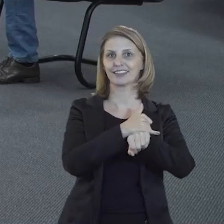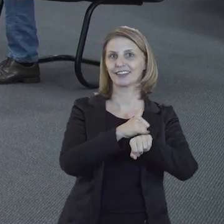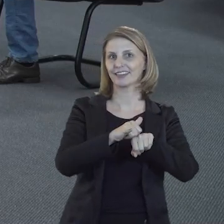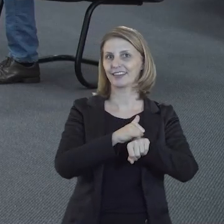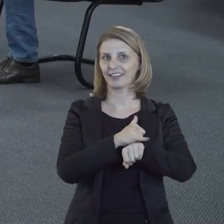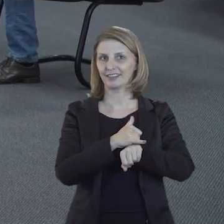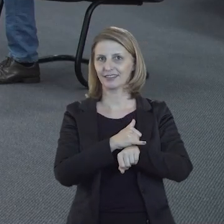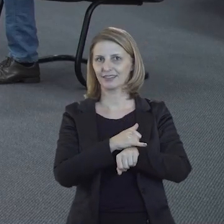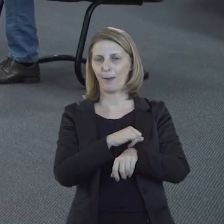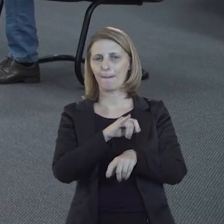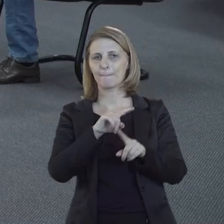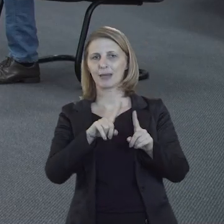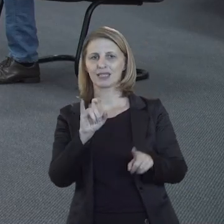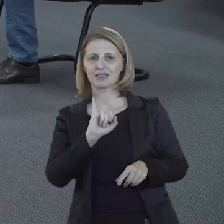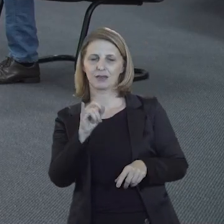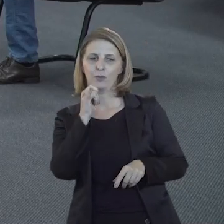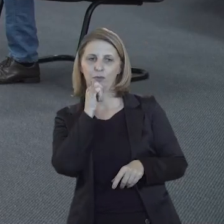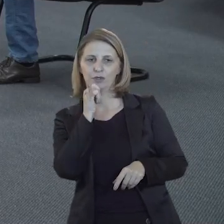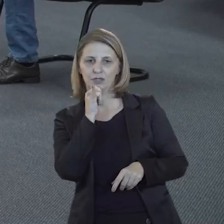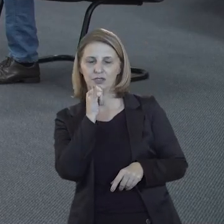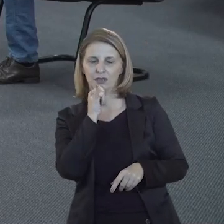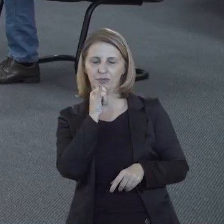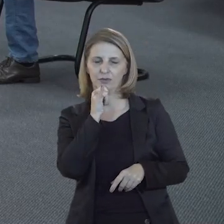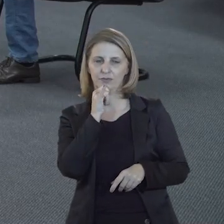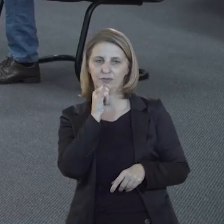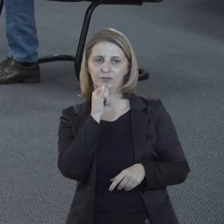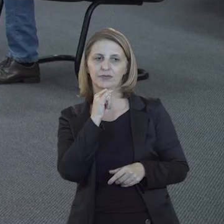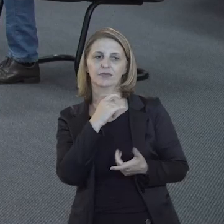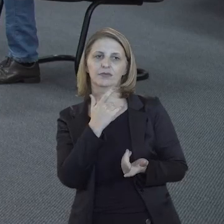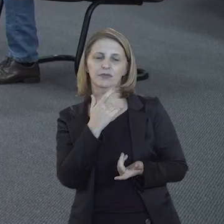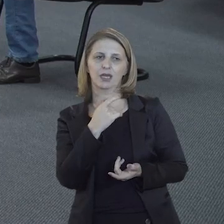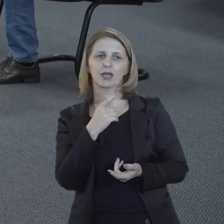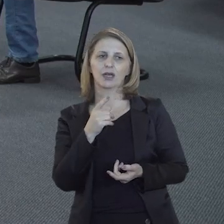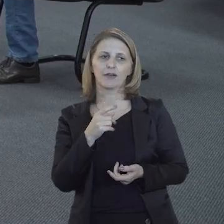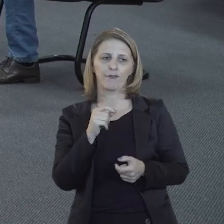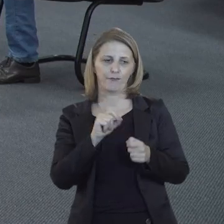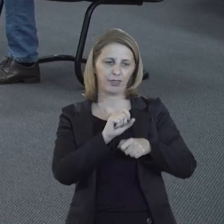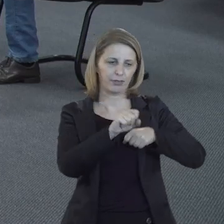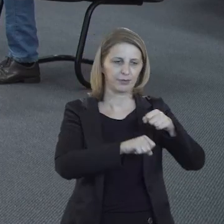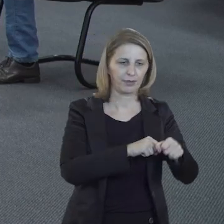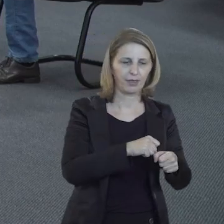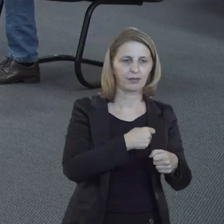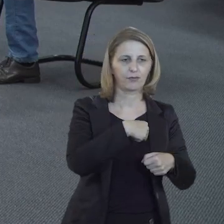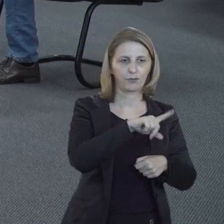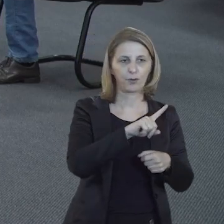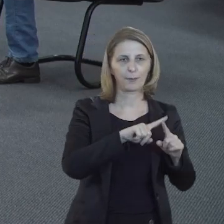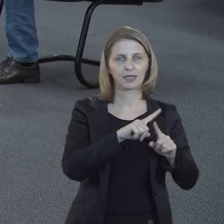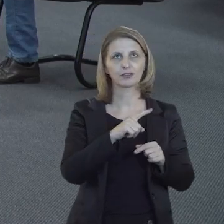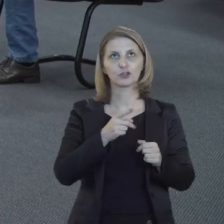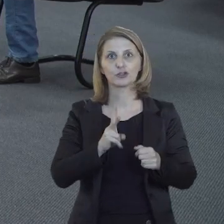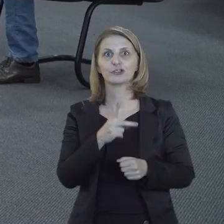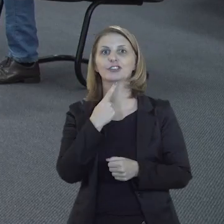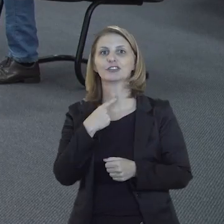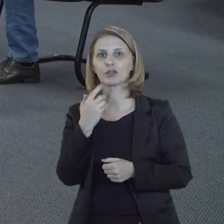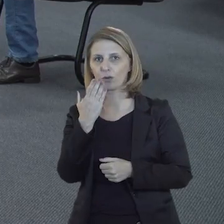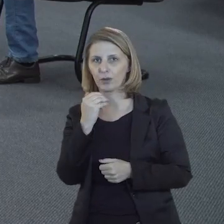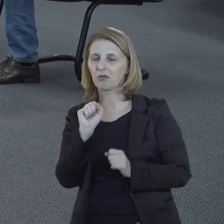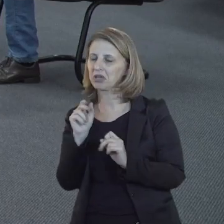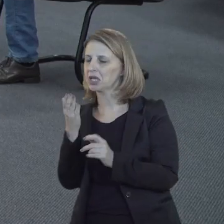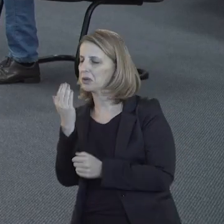É importante a gente ter essas outras estratégias. E se eu fizer tudo isso e eu decidir que eu ainda estou com vontade de comer tal coisa, come tal